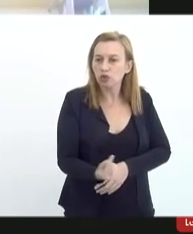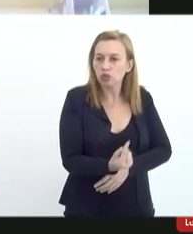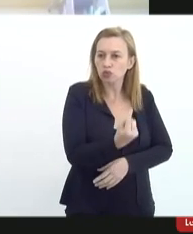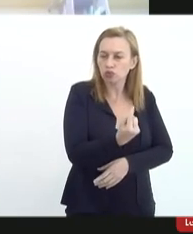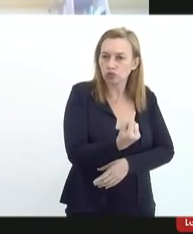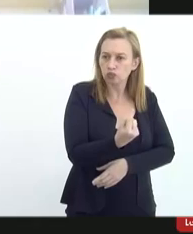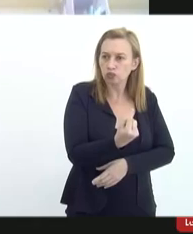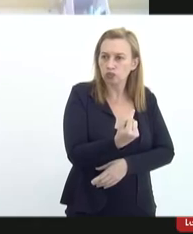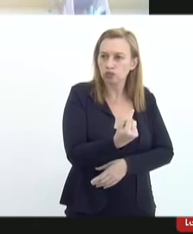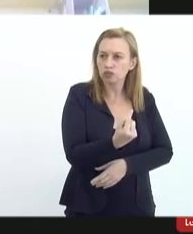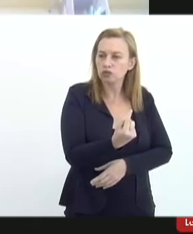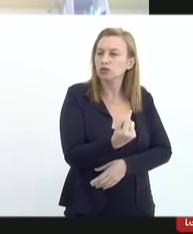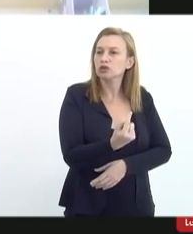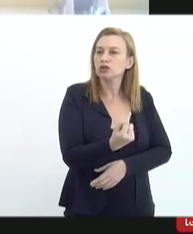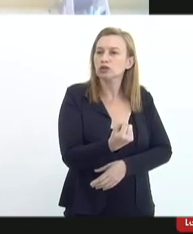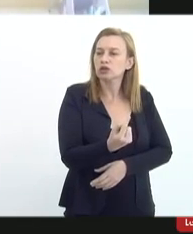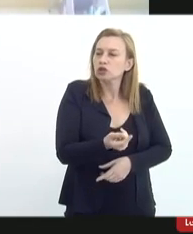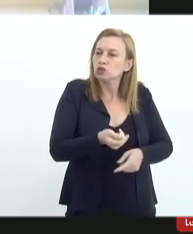e que